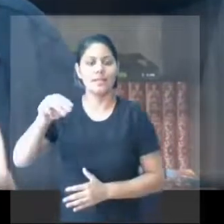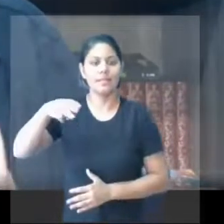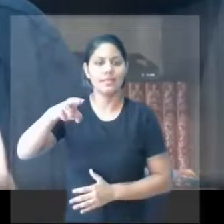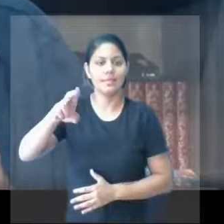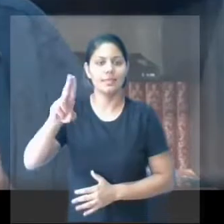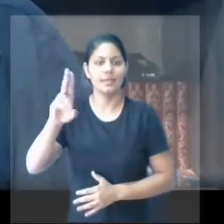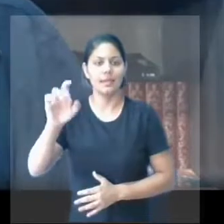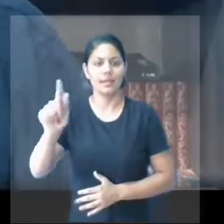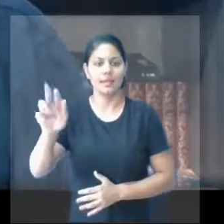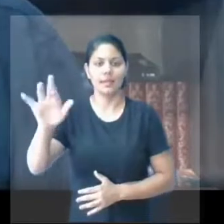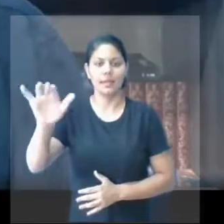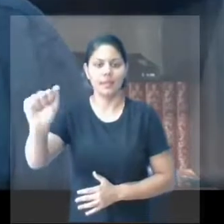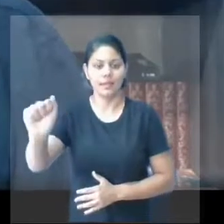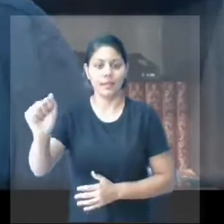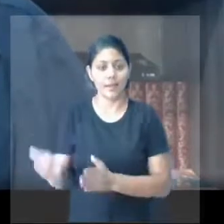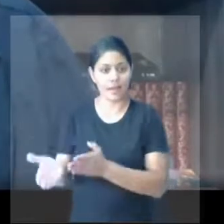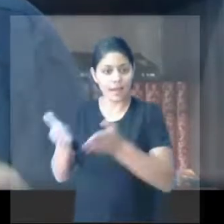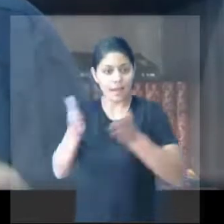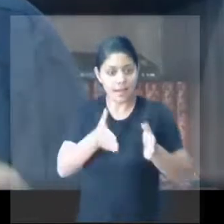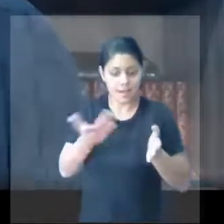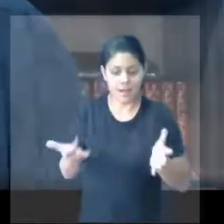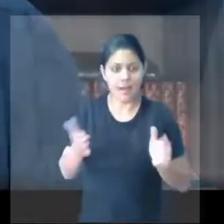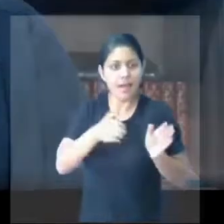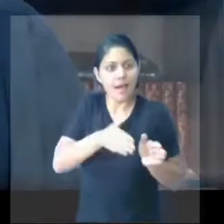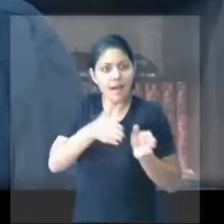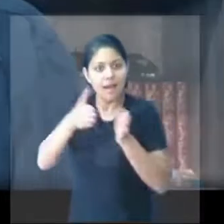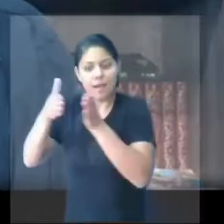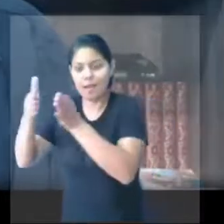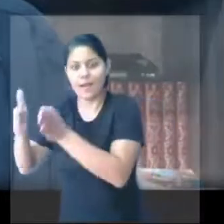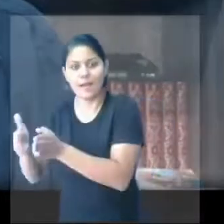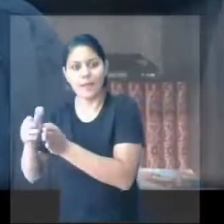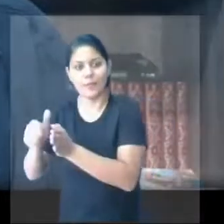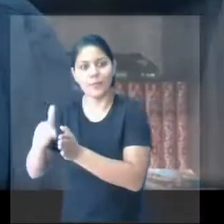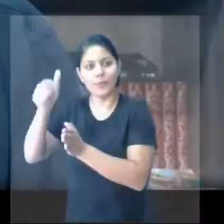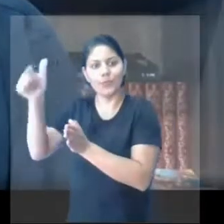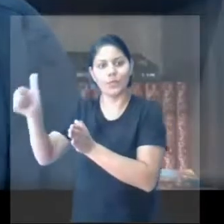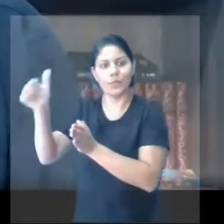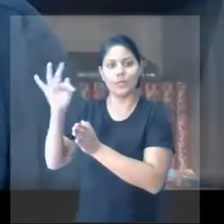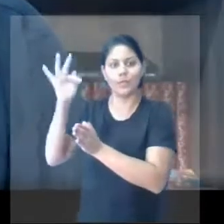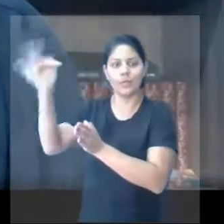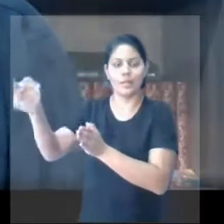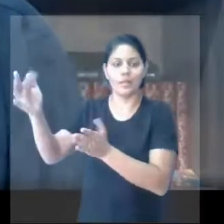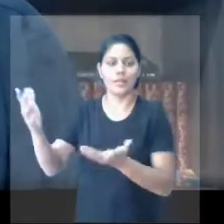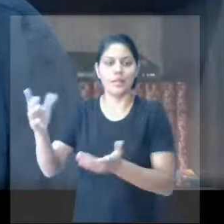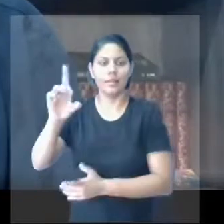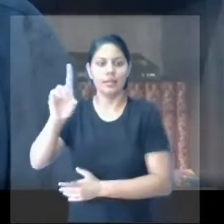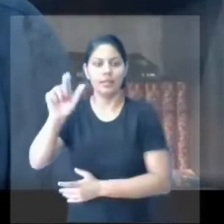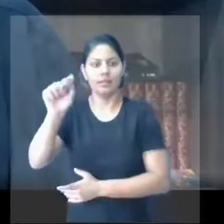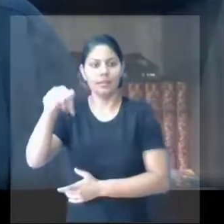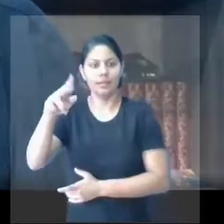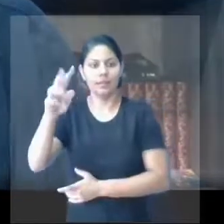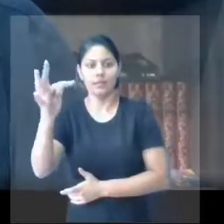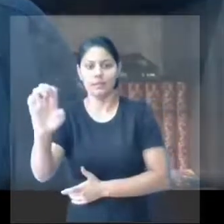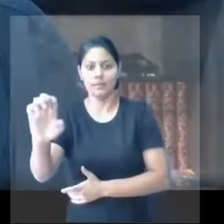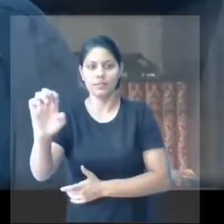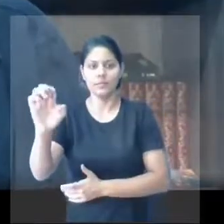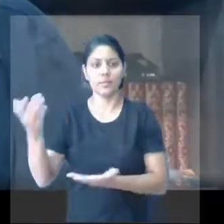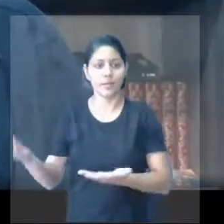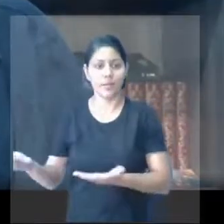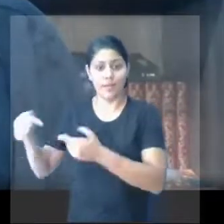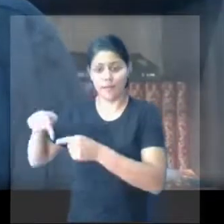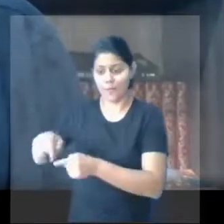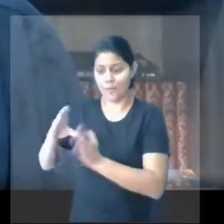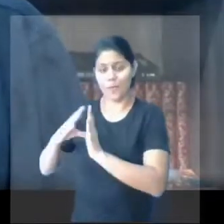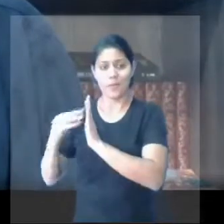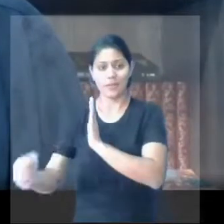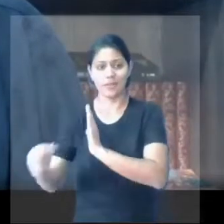teve influência daquele clássico. Depois, muitos anos depois, temos o próprio Dante Alighieri, que, tendo inspiração em Virgílio, escreve